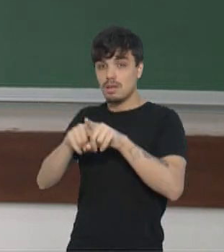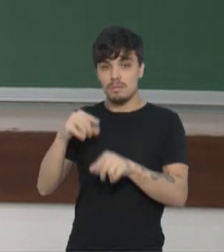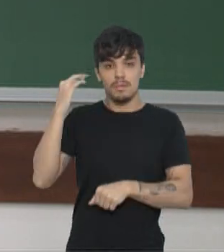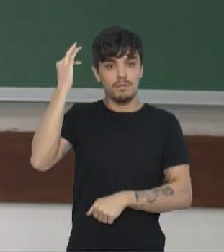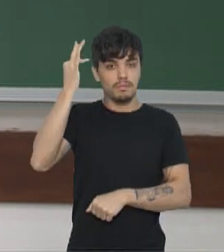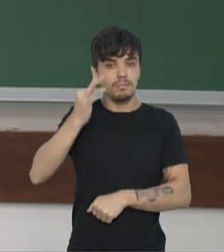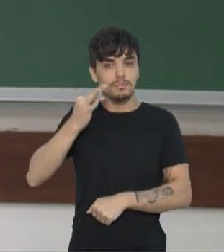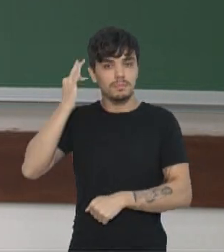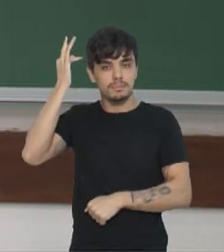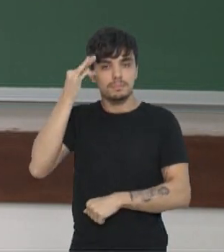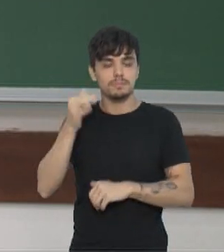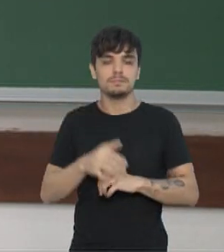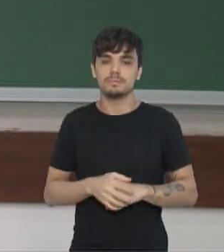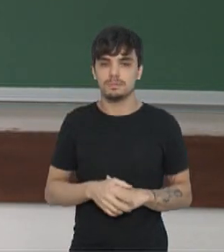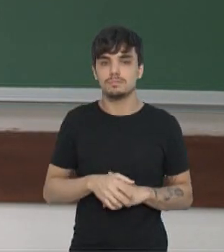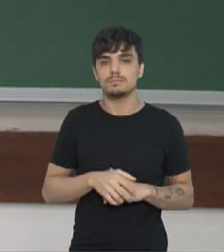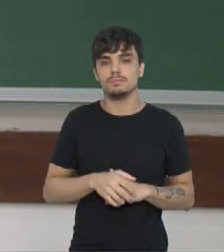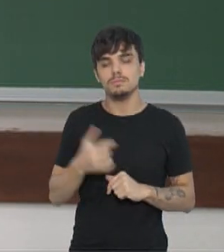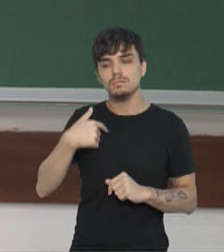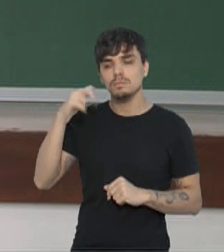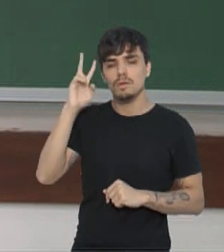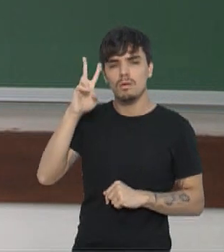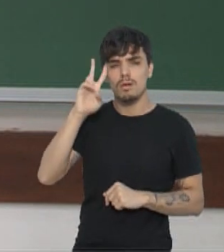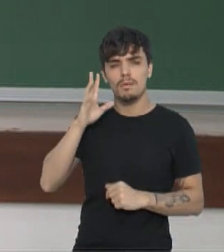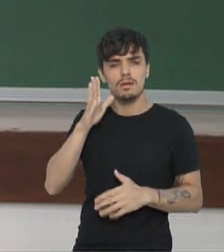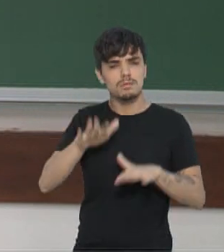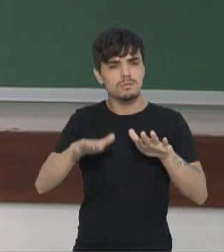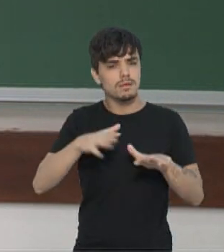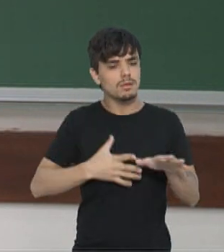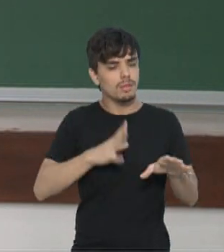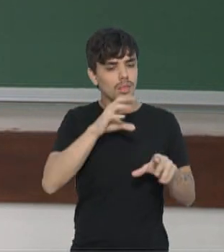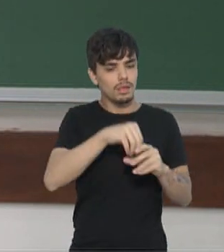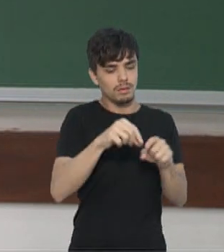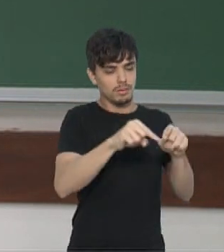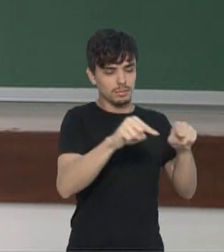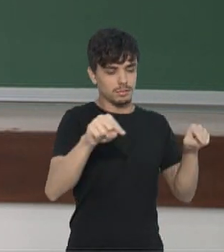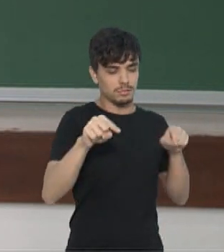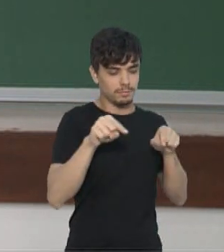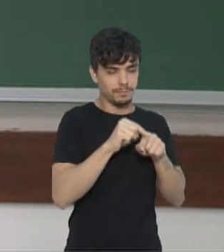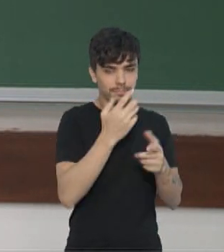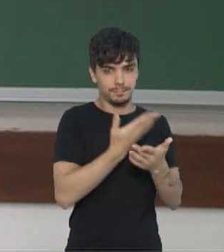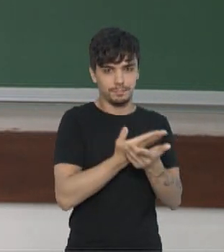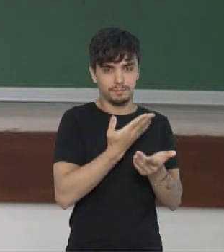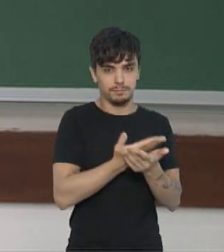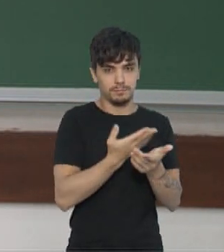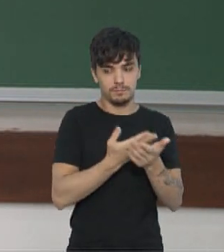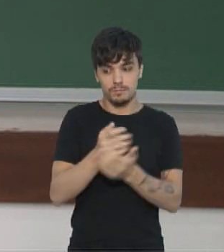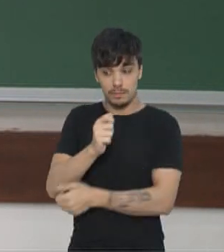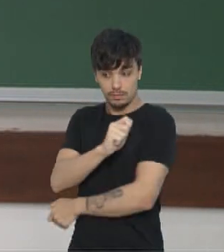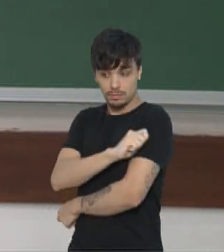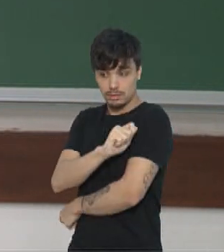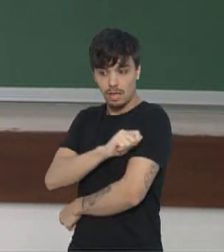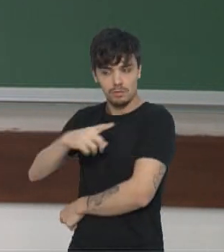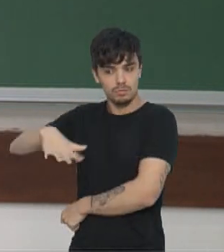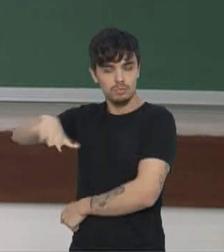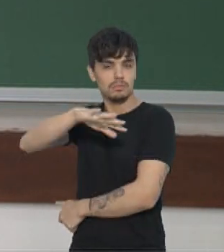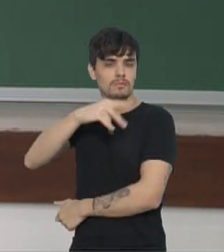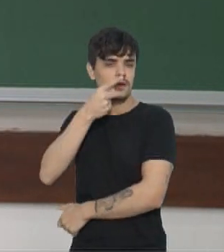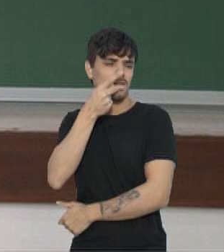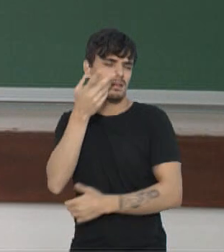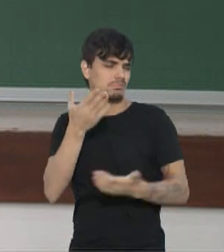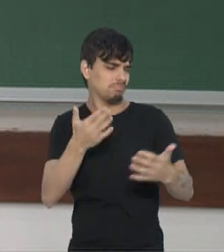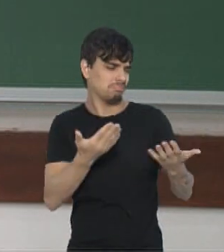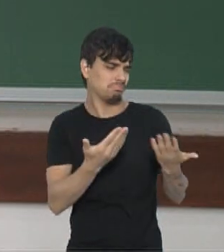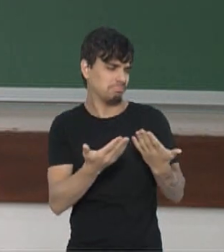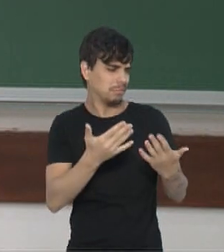filosofia. E aí eu me lembro, quando estou lá em sala de aula, e os alunos falam assim, não tem nada a ver